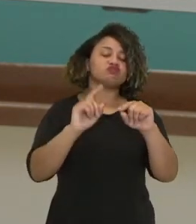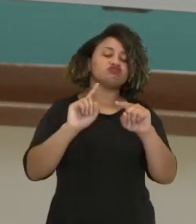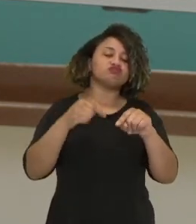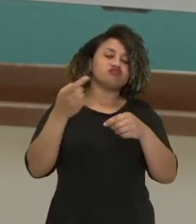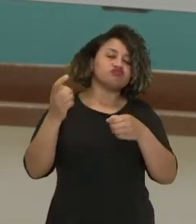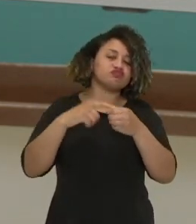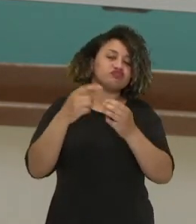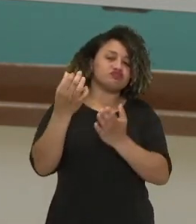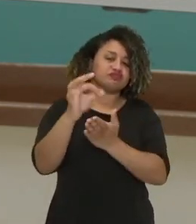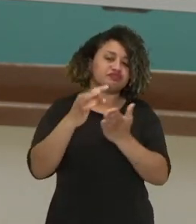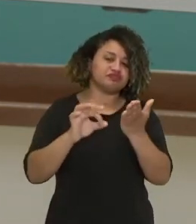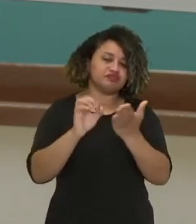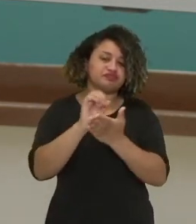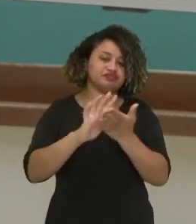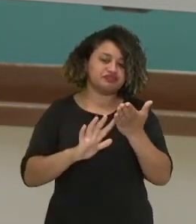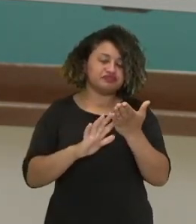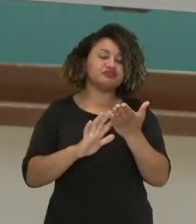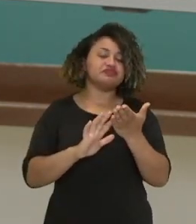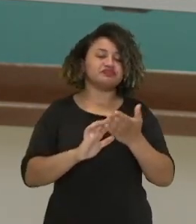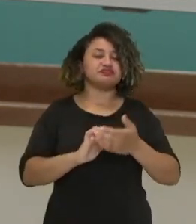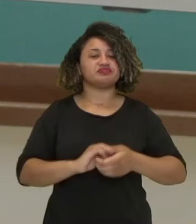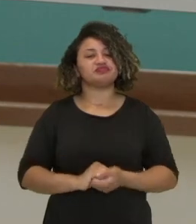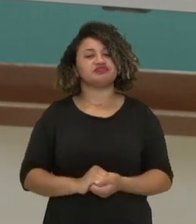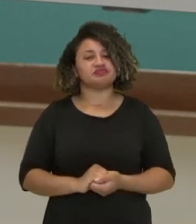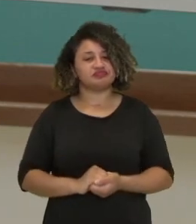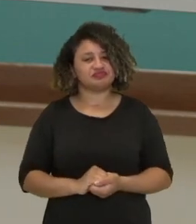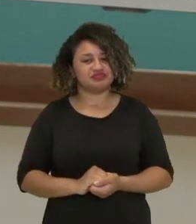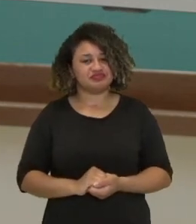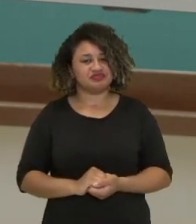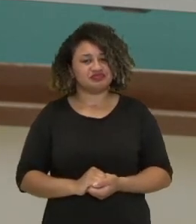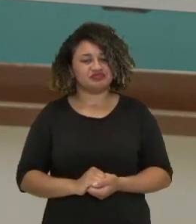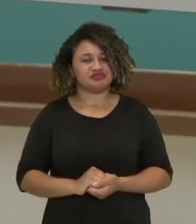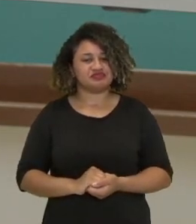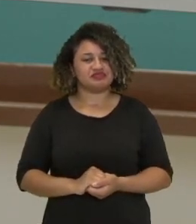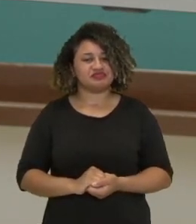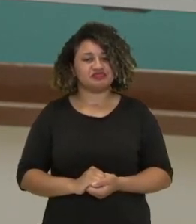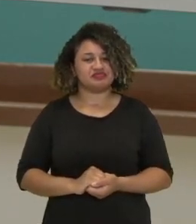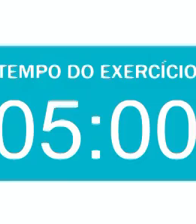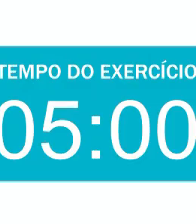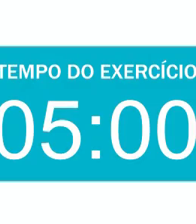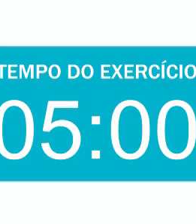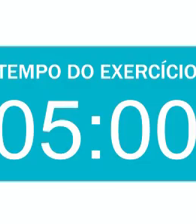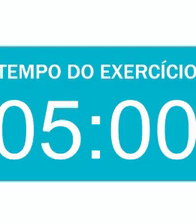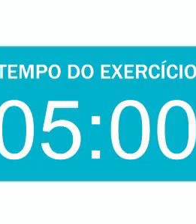gente volta com a correção para descobrir quanto que vai valer o carro após 5 anos, ok?